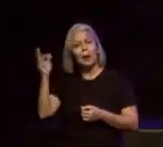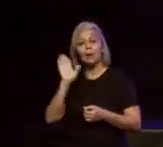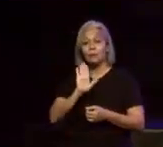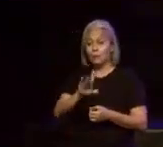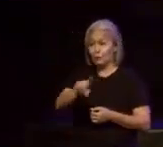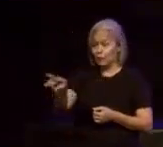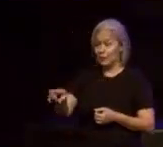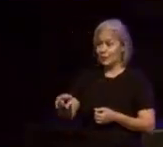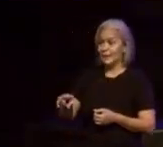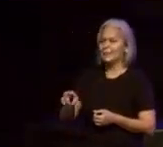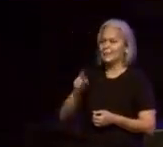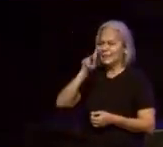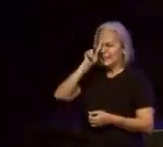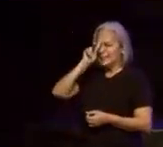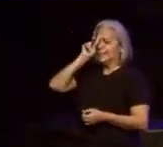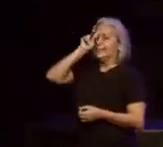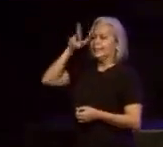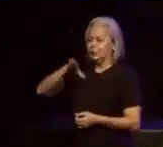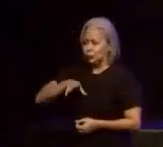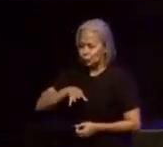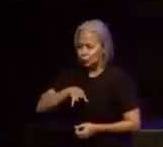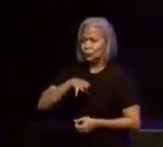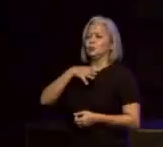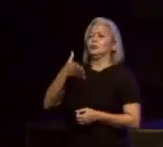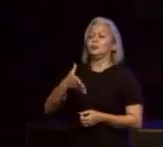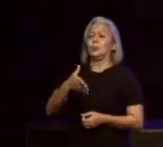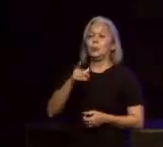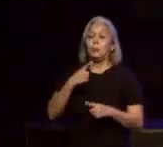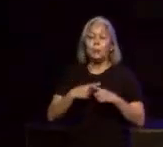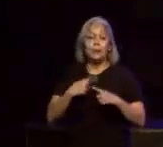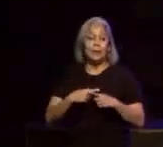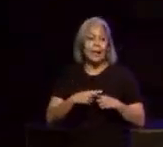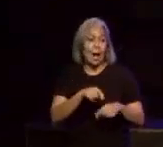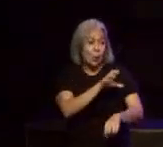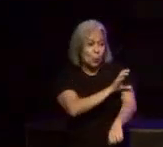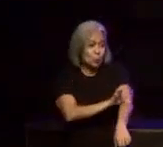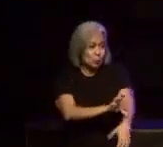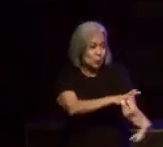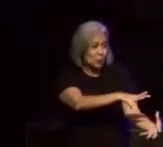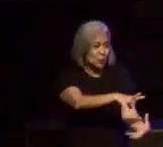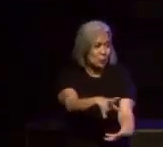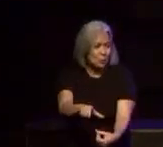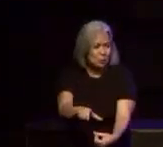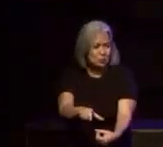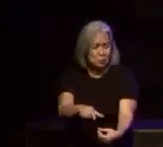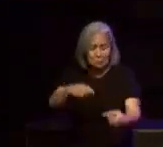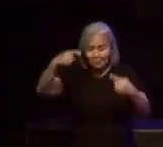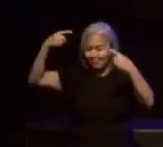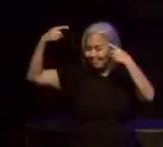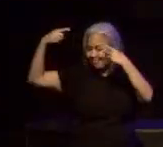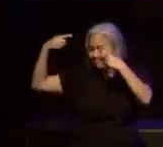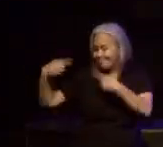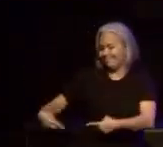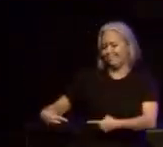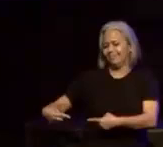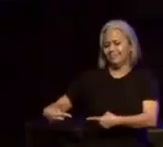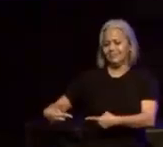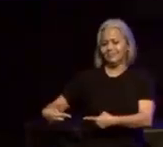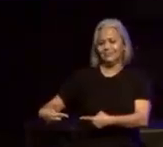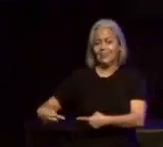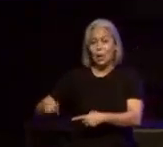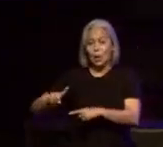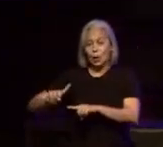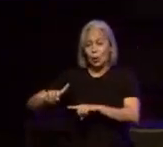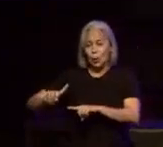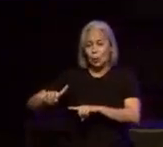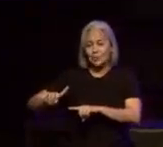esforçar. Porque nós vivemos numa cultura, num mundo que está totalmente contrário a isso. Porque nós estamos hoje, e ninguém esperava